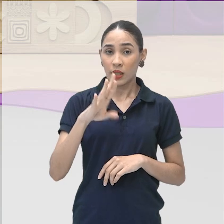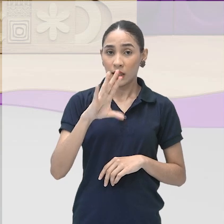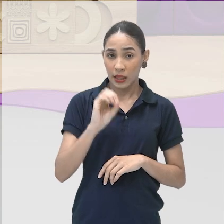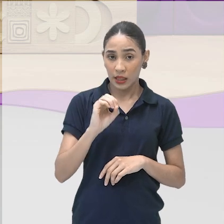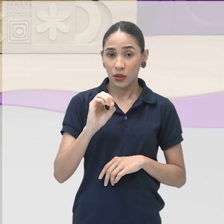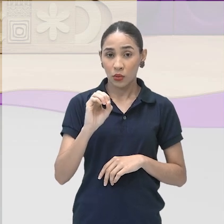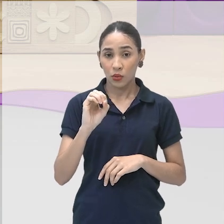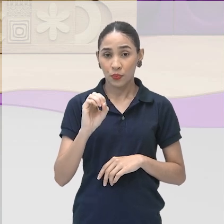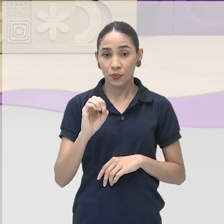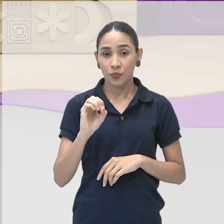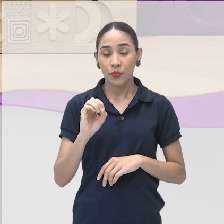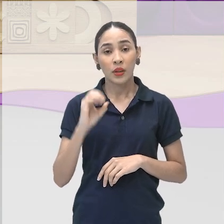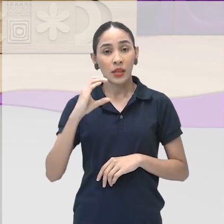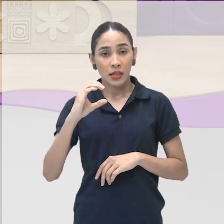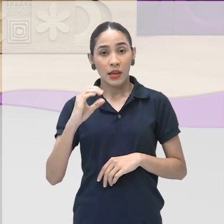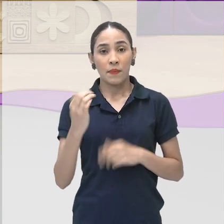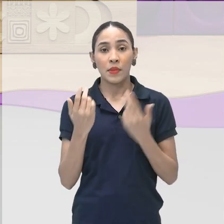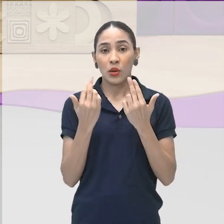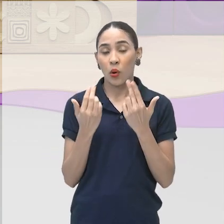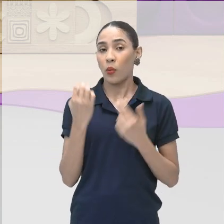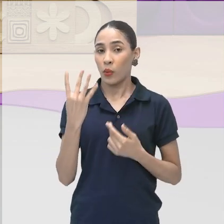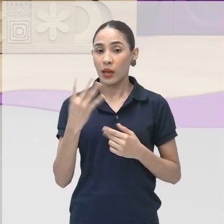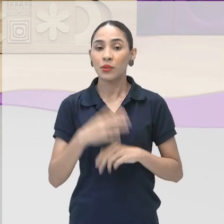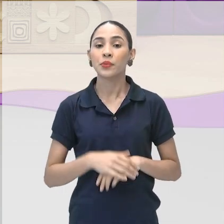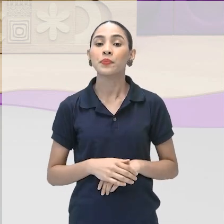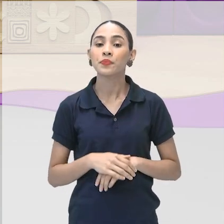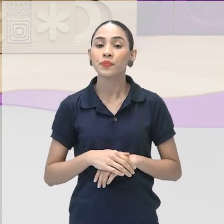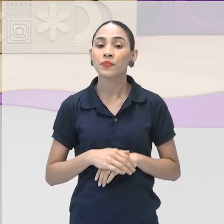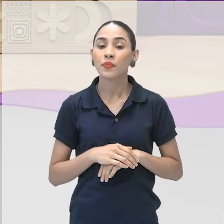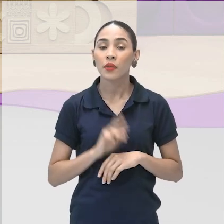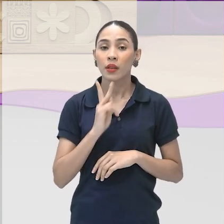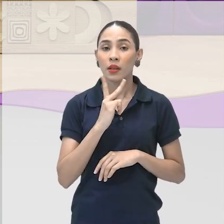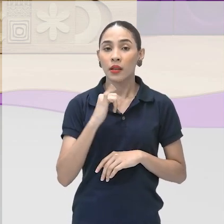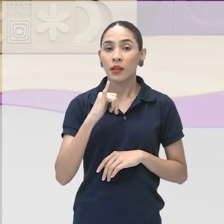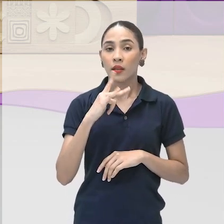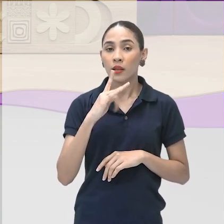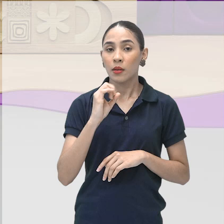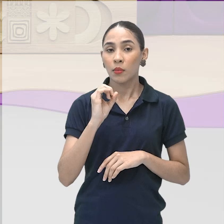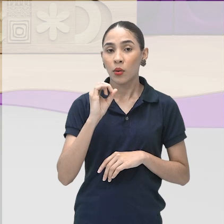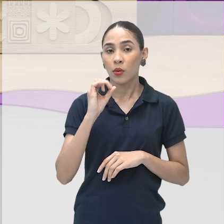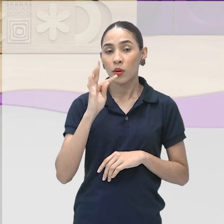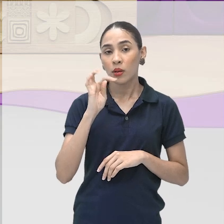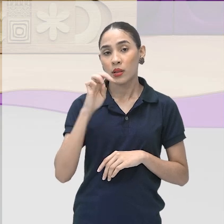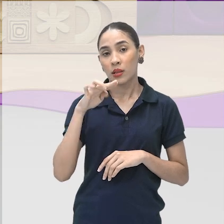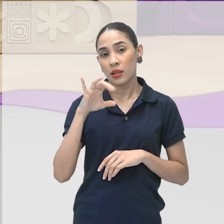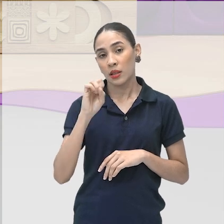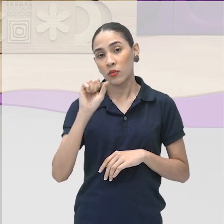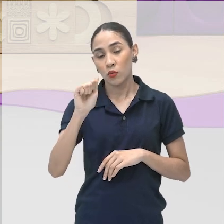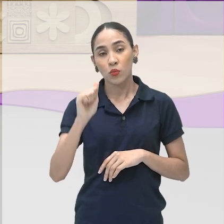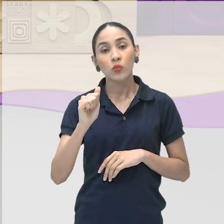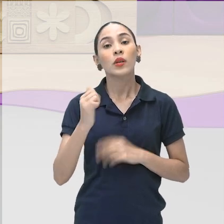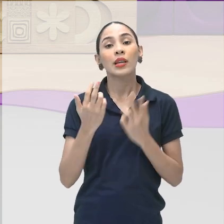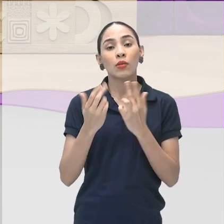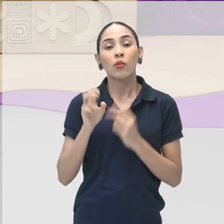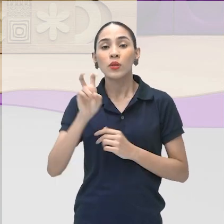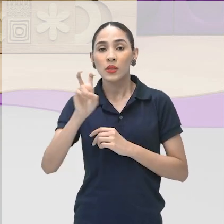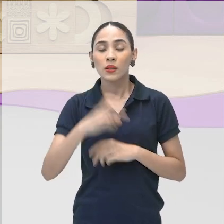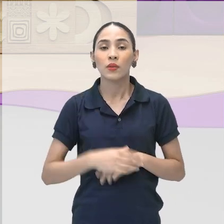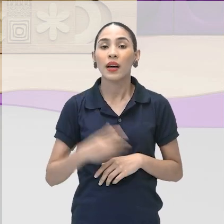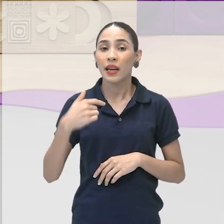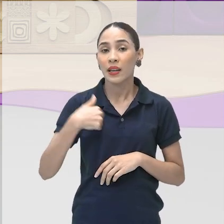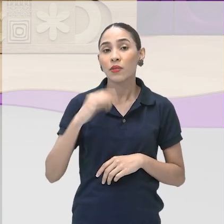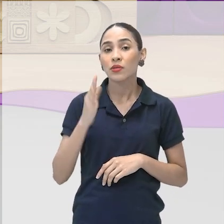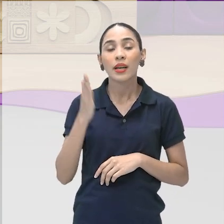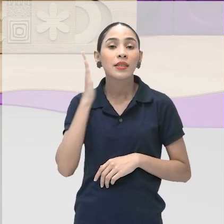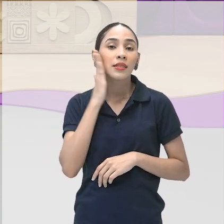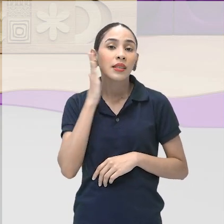cateto C, ele mede 4. E a hipotenusa, eu coloquei ela medindo 5. Eu já sei